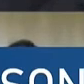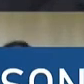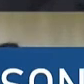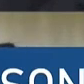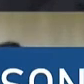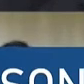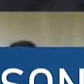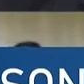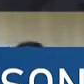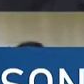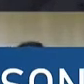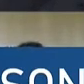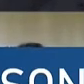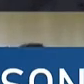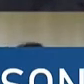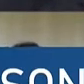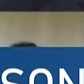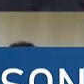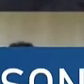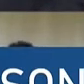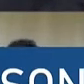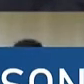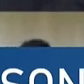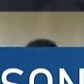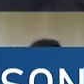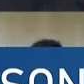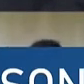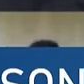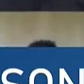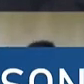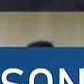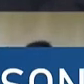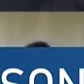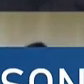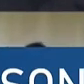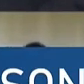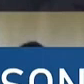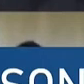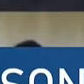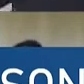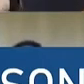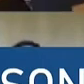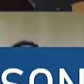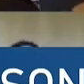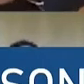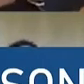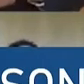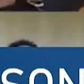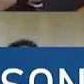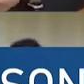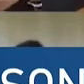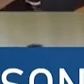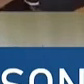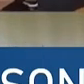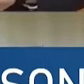estão relacionados à delação premiada do Elcio. Ou seja, a busca e apreensão,